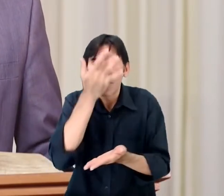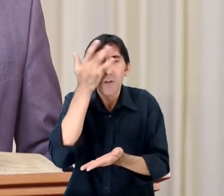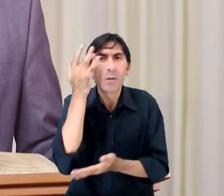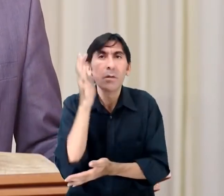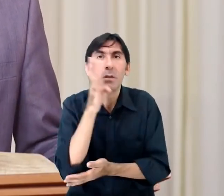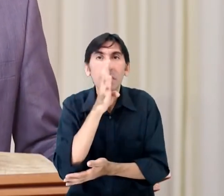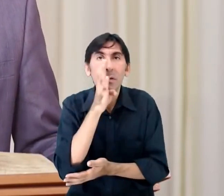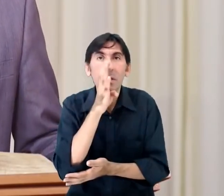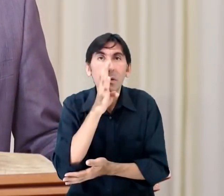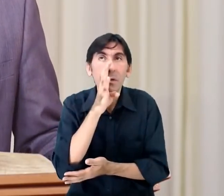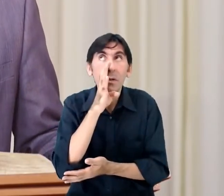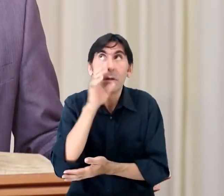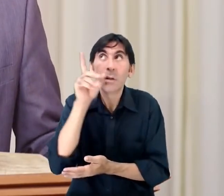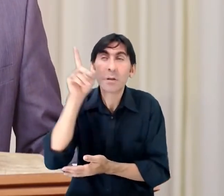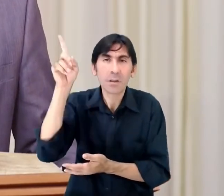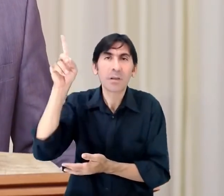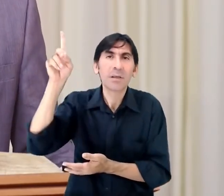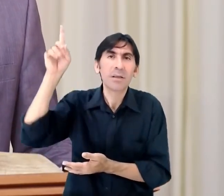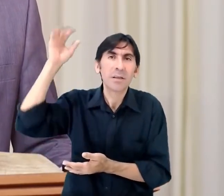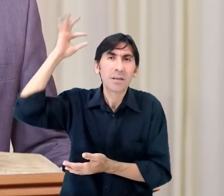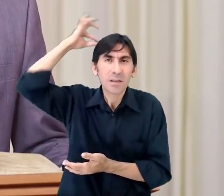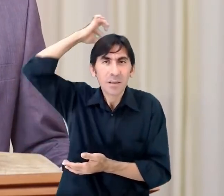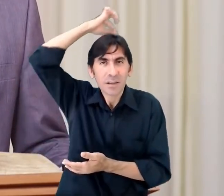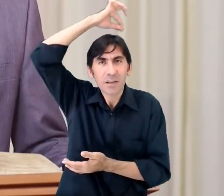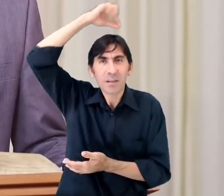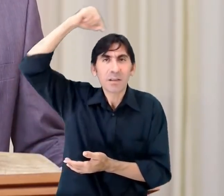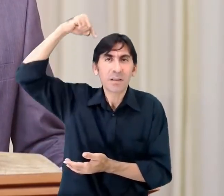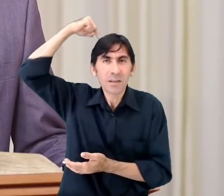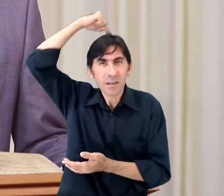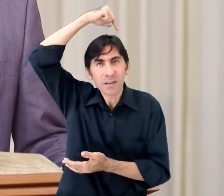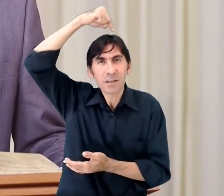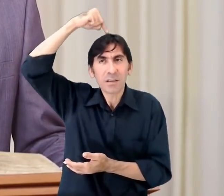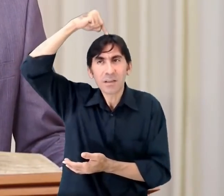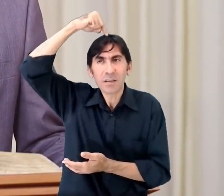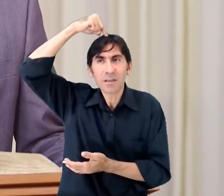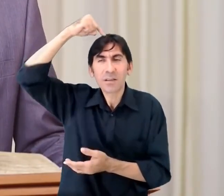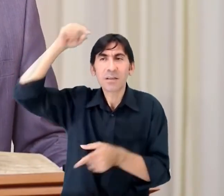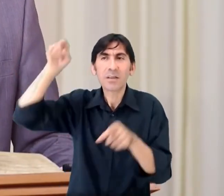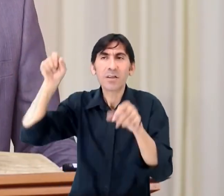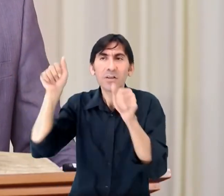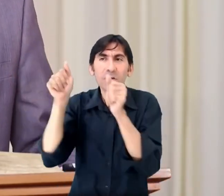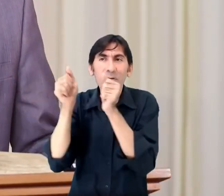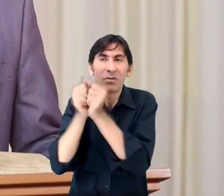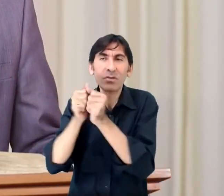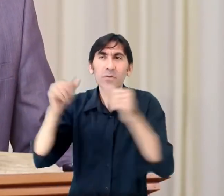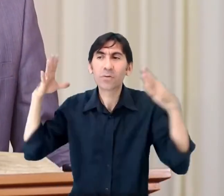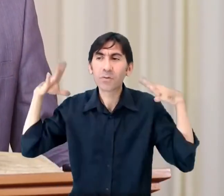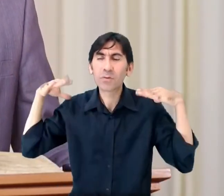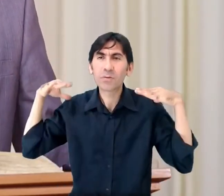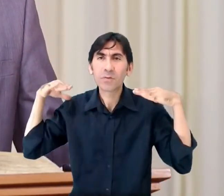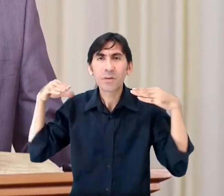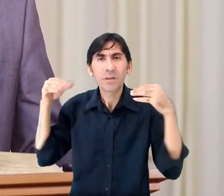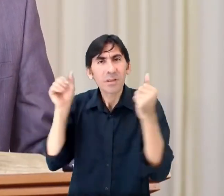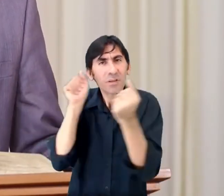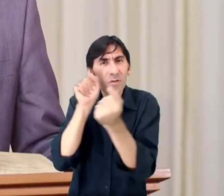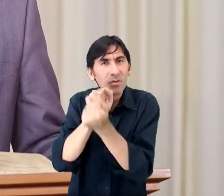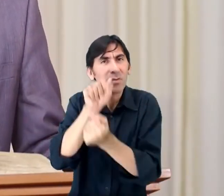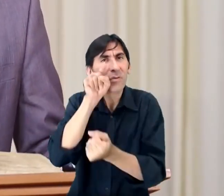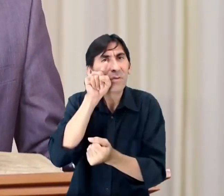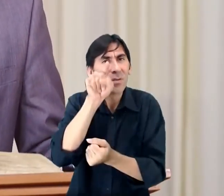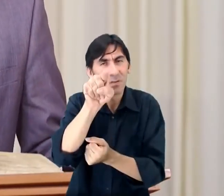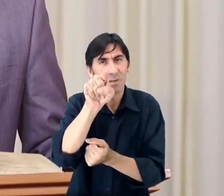ele acompanha juntamente com os anjos as pessoas que estão abrindo as literaturas, estão